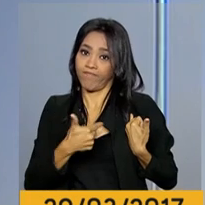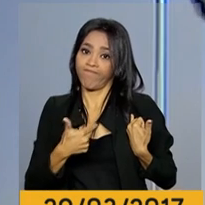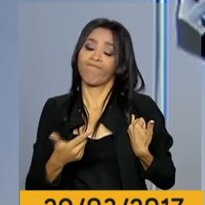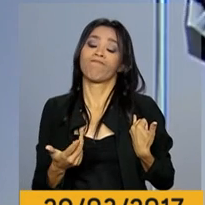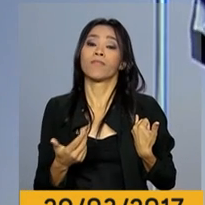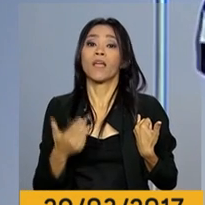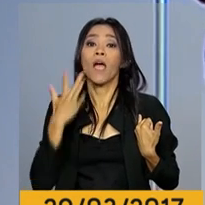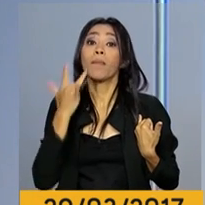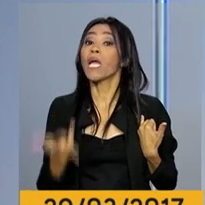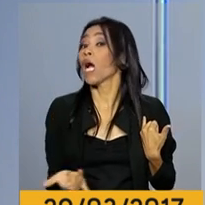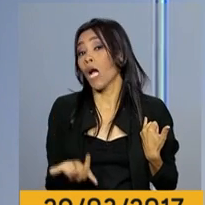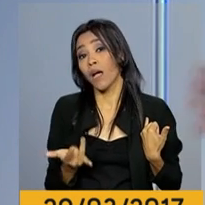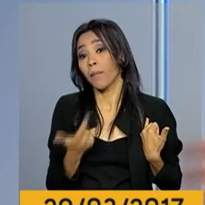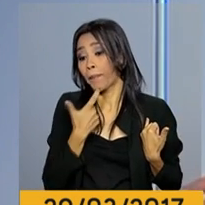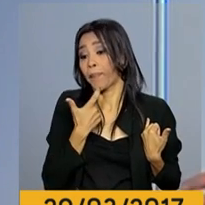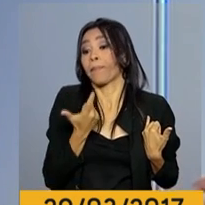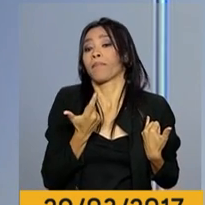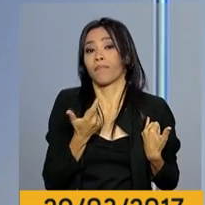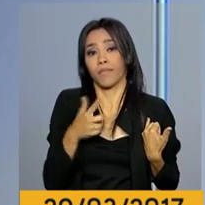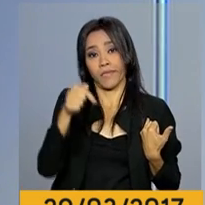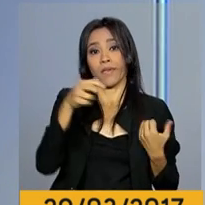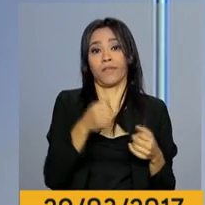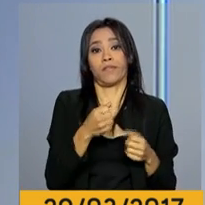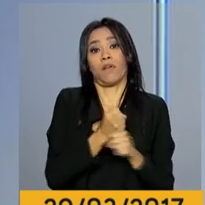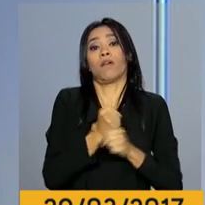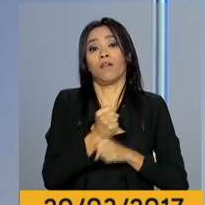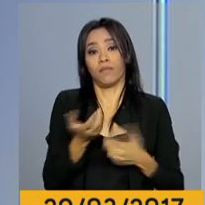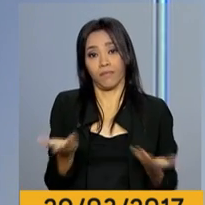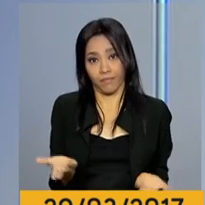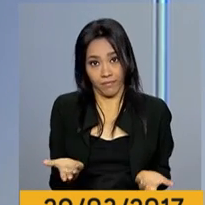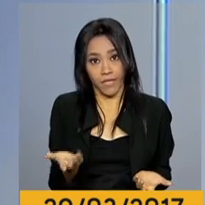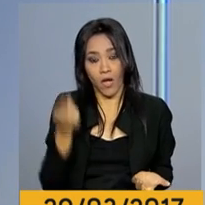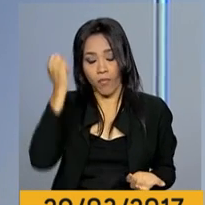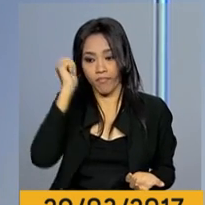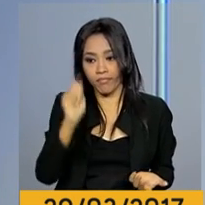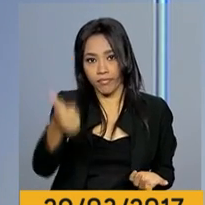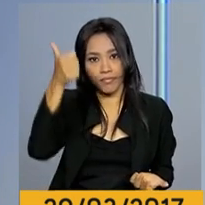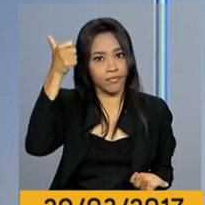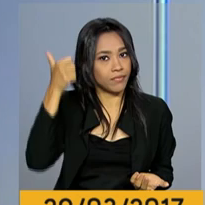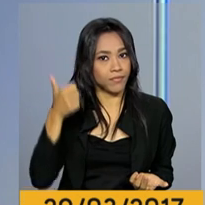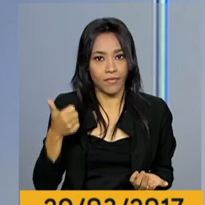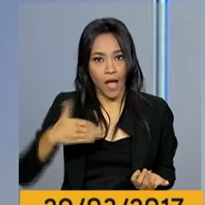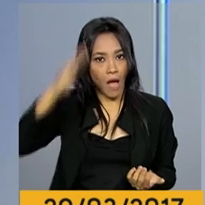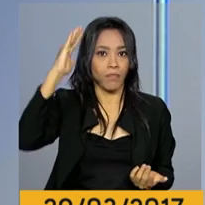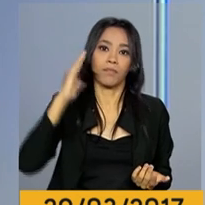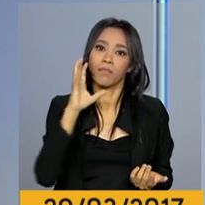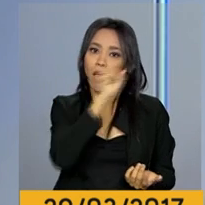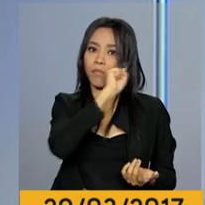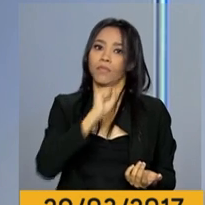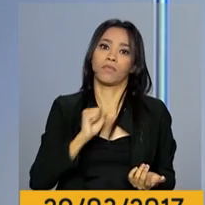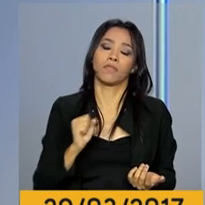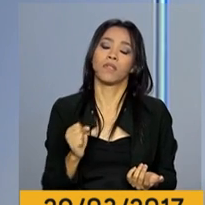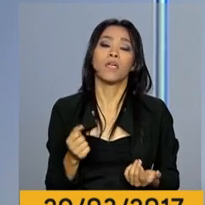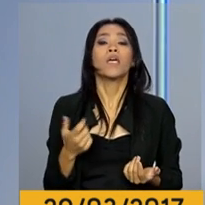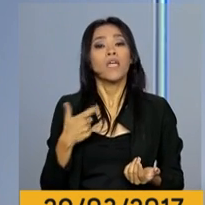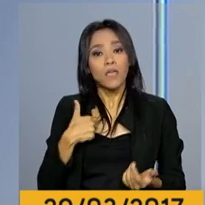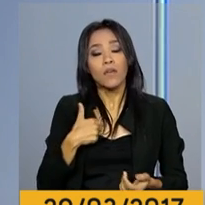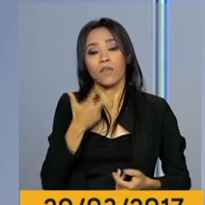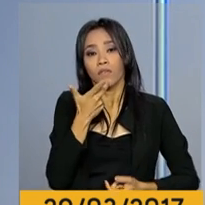amanhã 17 anos com uma velocidade extraordinária e digo eu que na verdade há